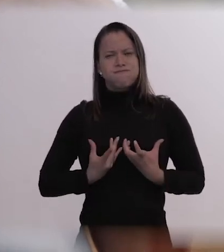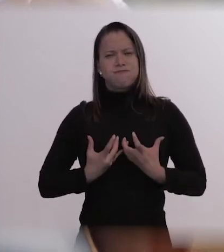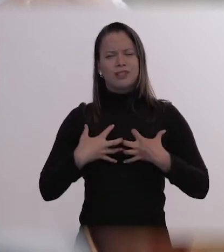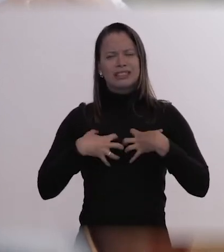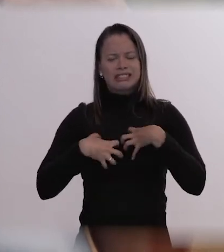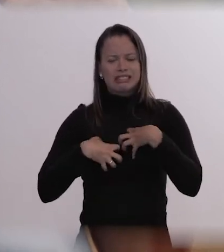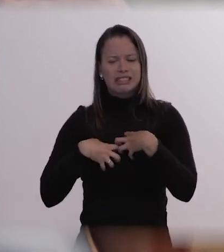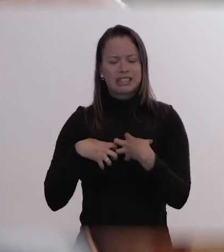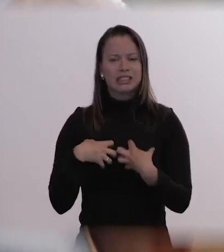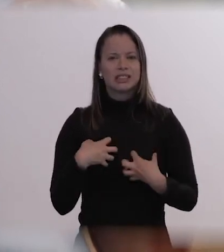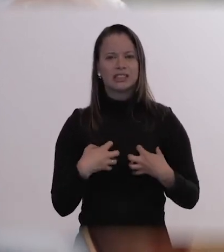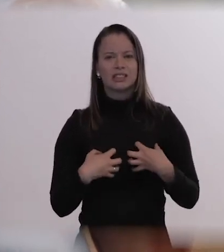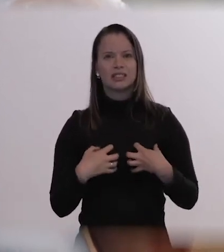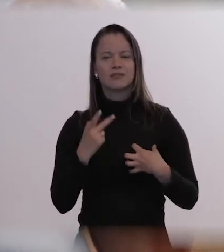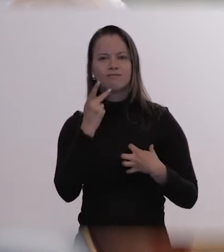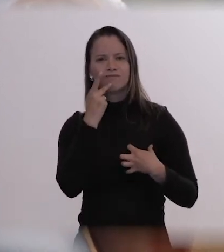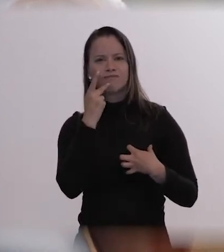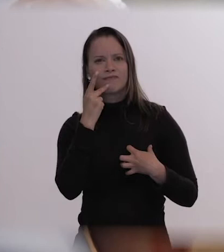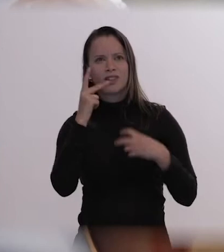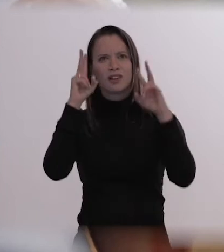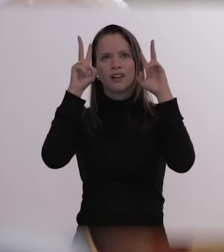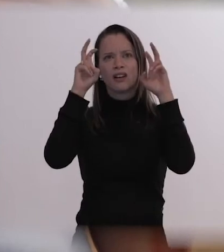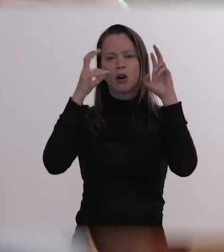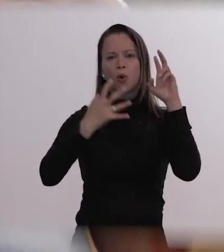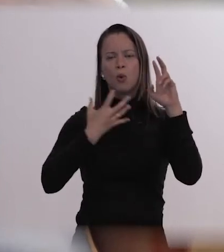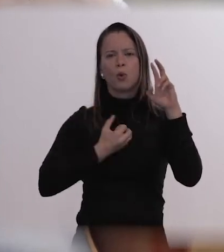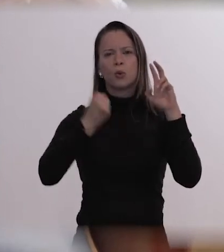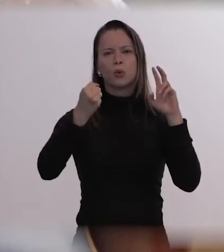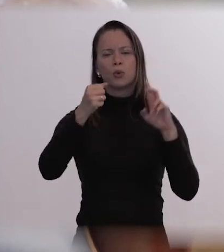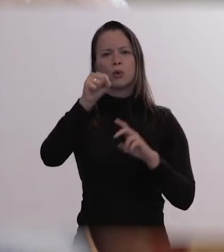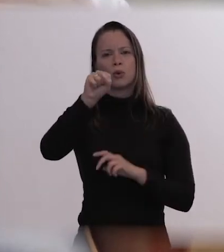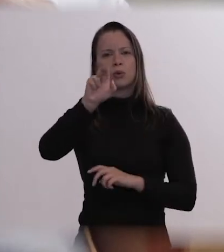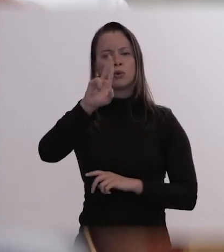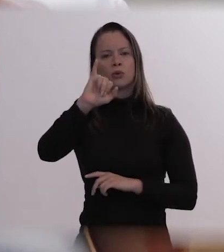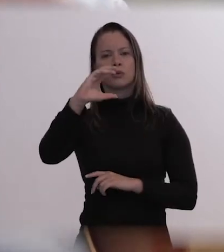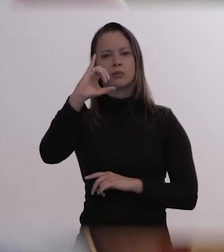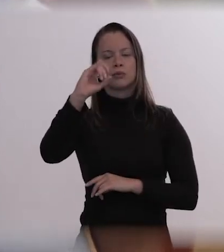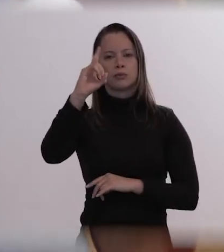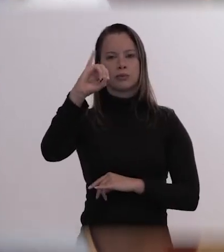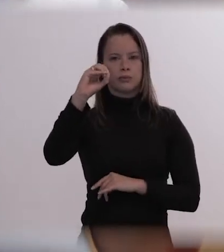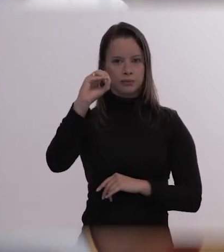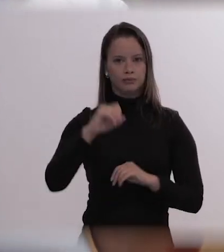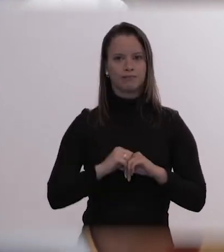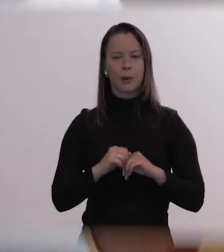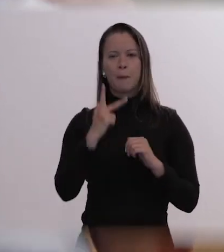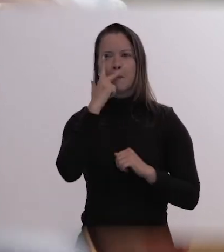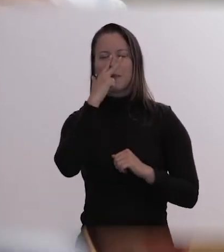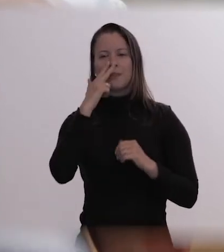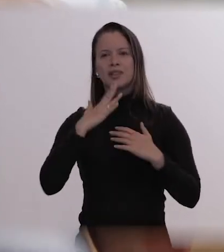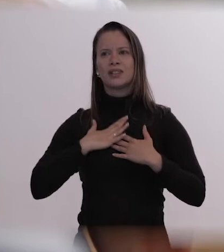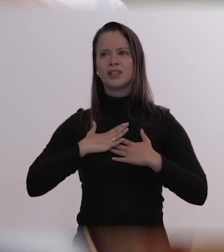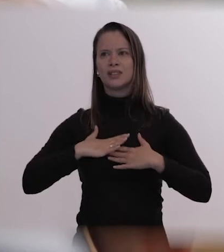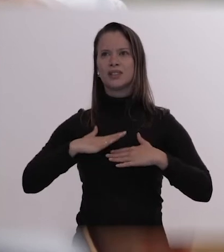E quando a gente fala suicídio, é como se ali você vai amenizar.